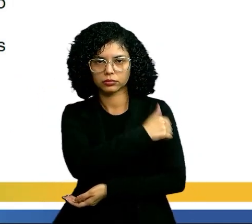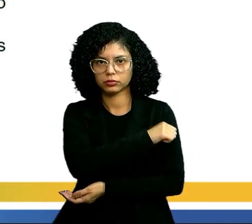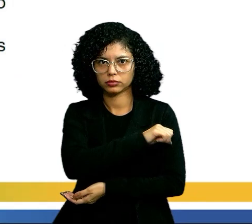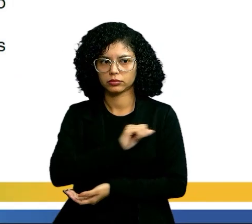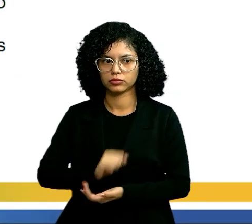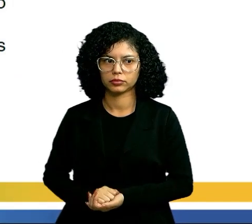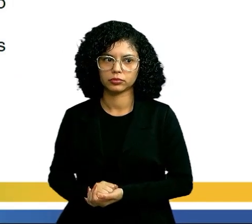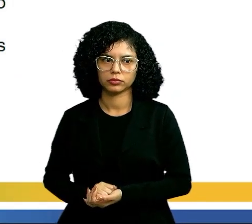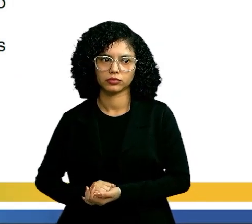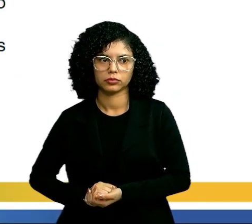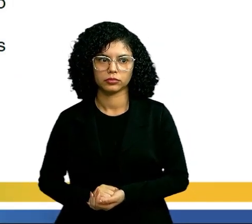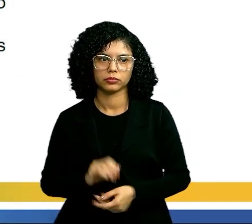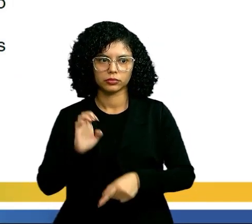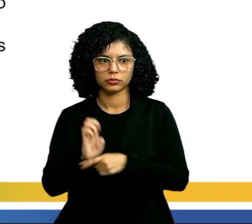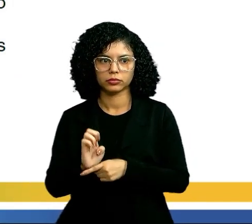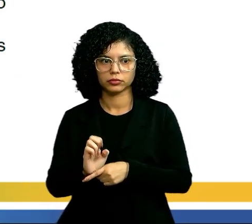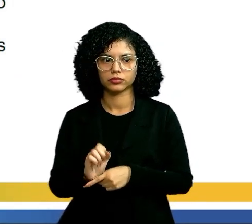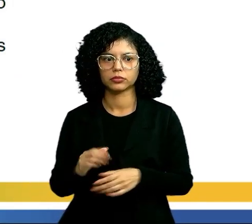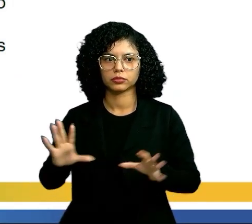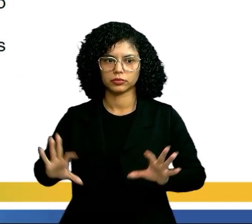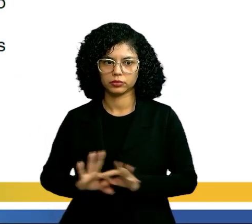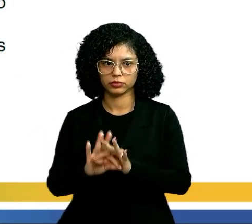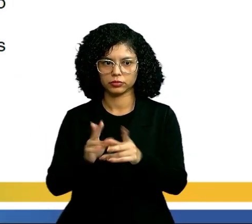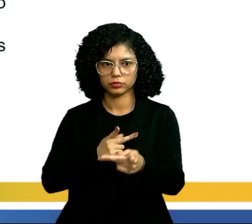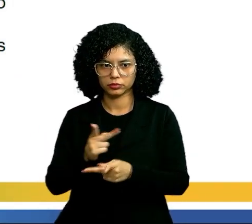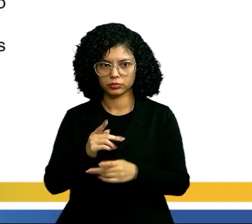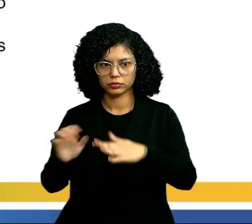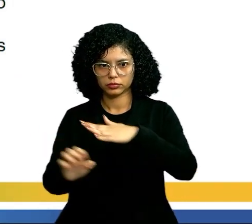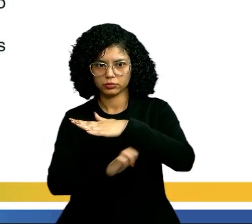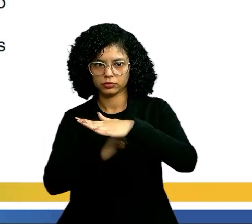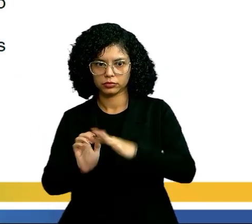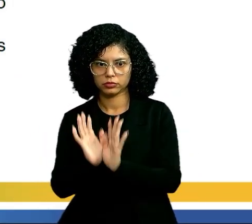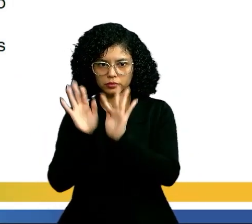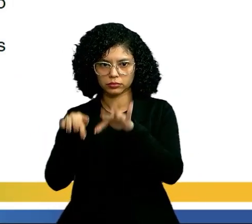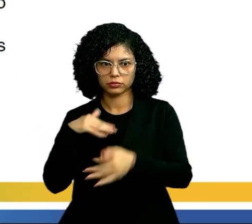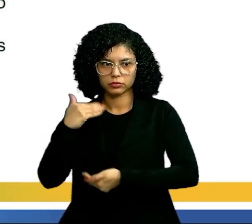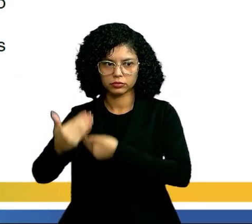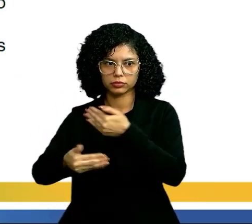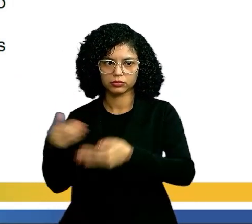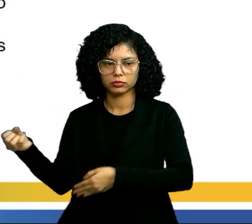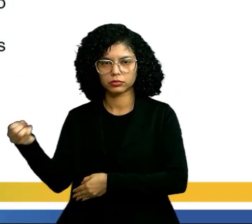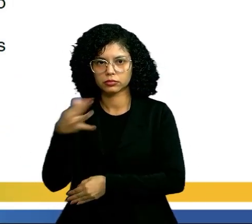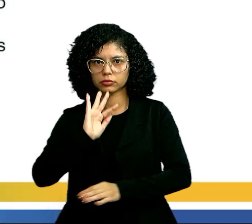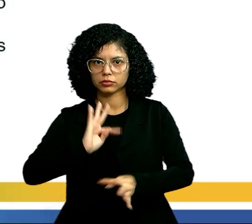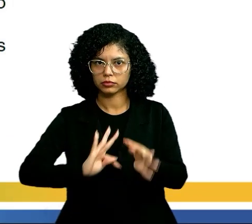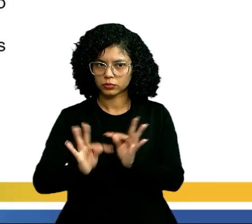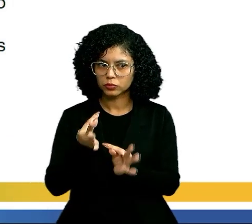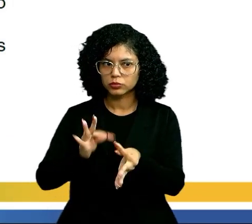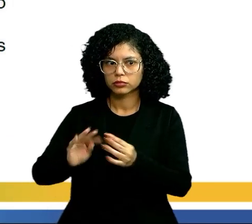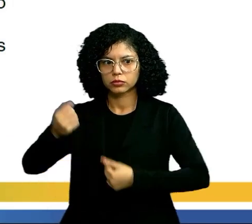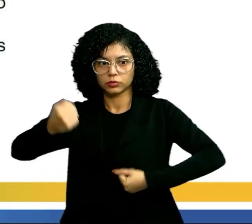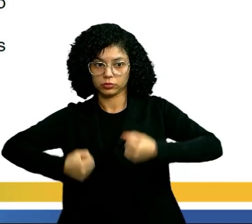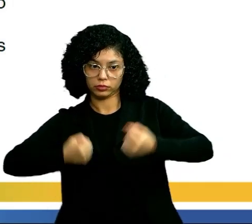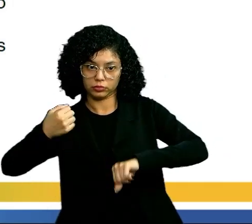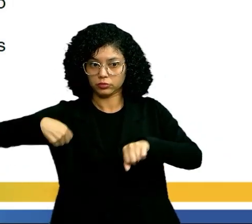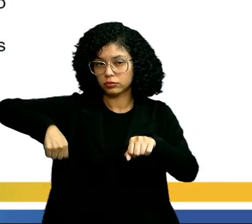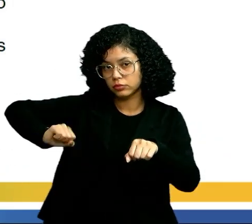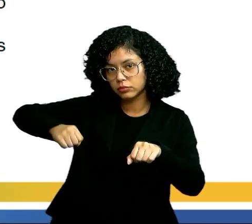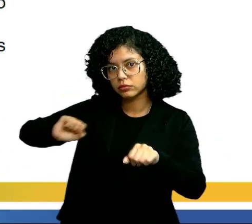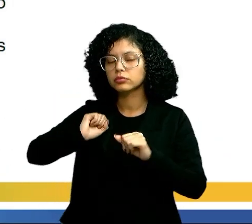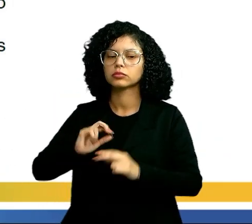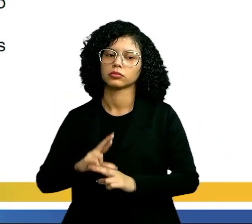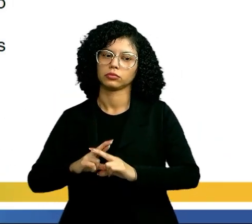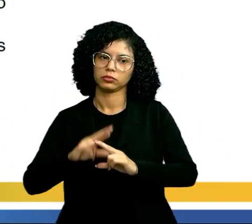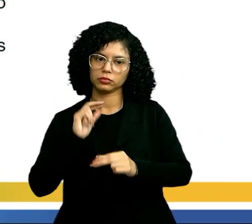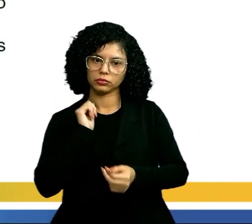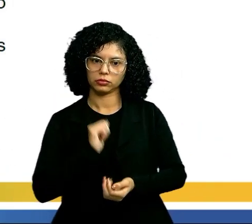exemplo. Letra E. Devem associar-se a projetos de empresas a fim de desenvolver novas tecnologias de